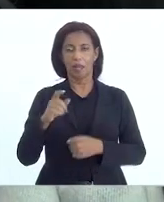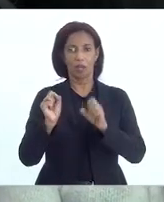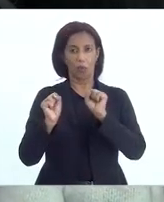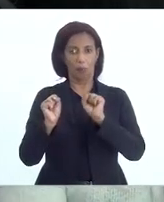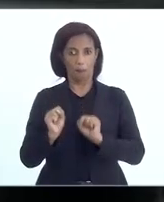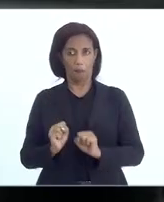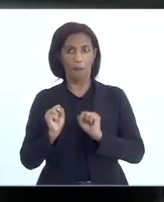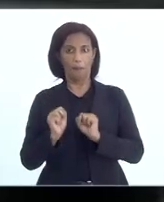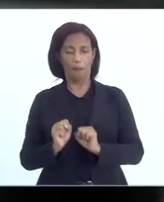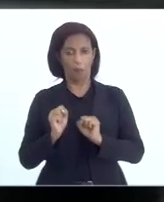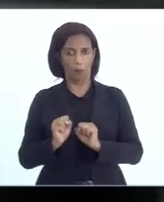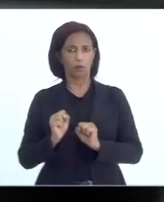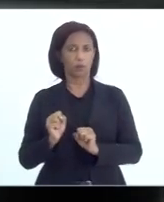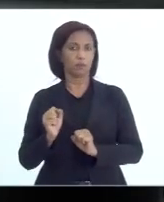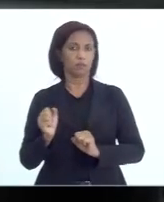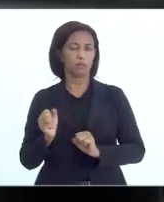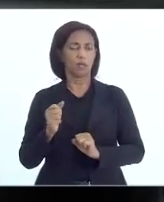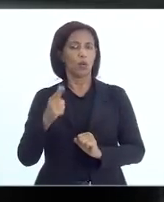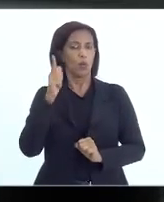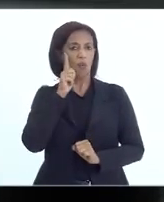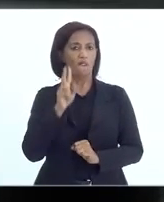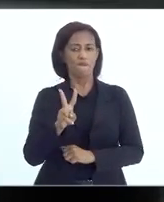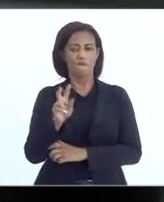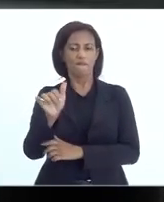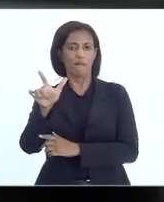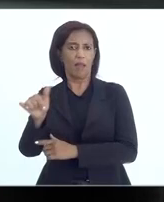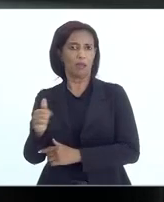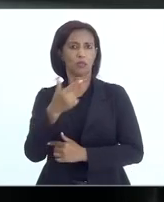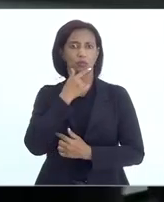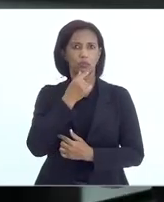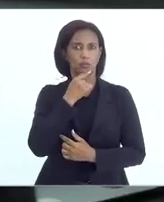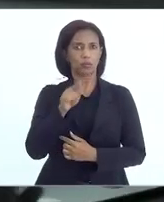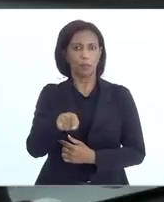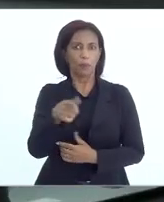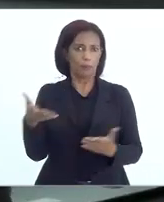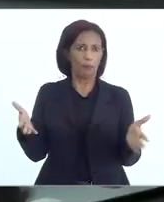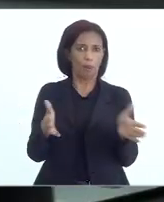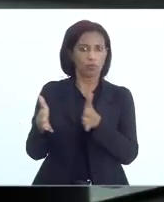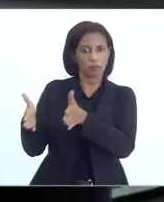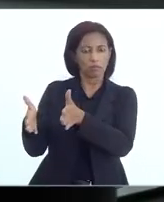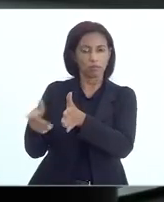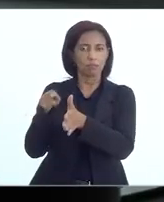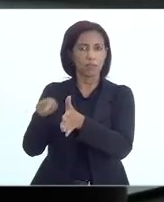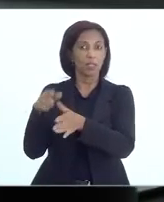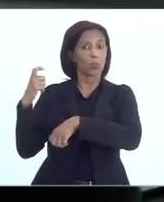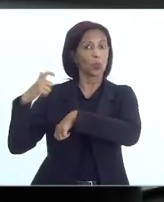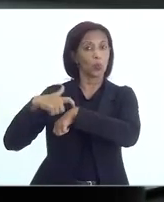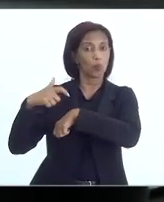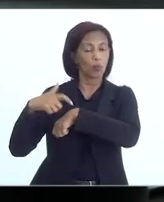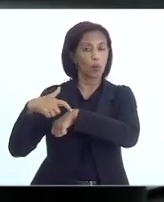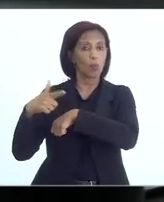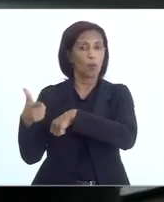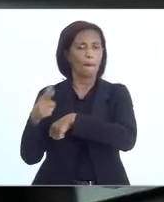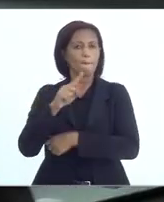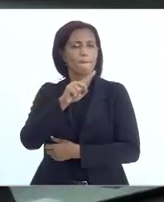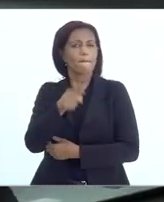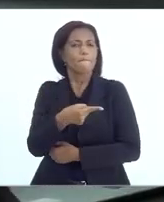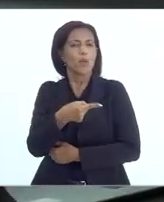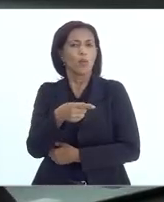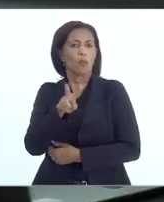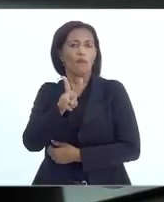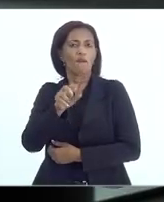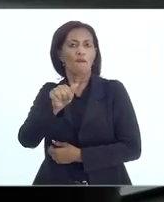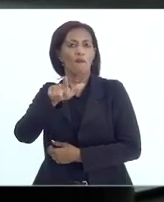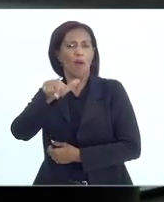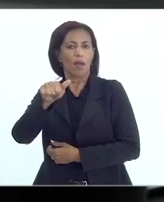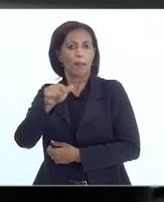ocupar a vaga dos masculinos as vagas remanescentes destinados ao masculino que no momento são 1.000 vagas